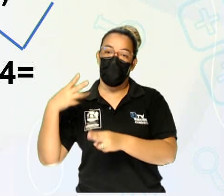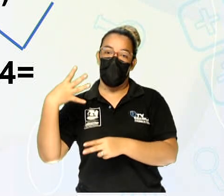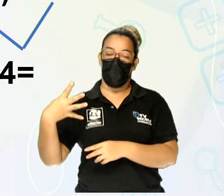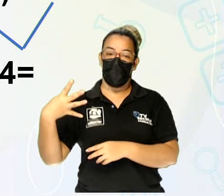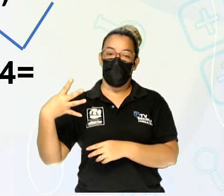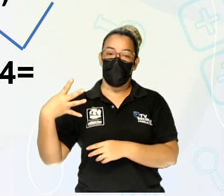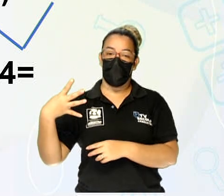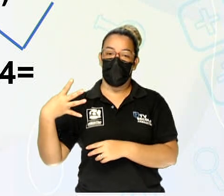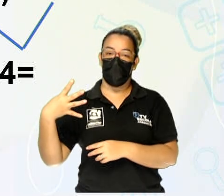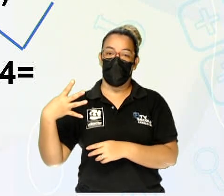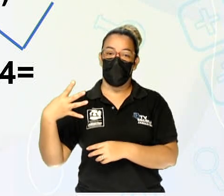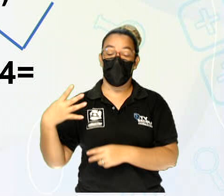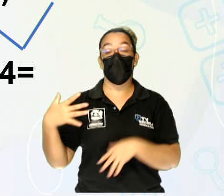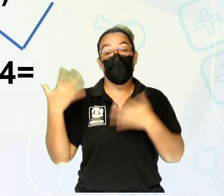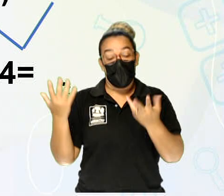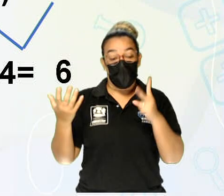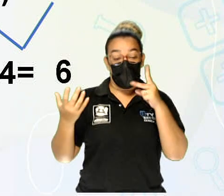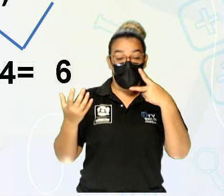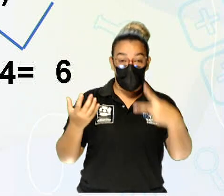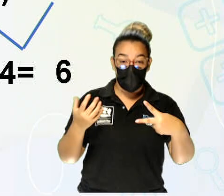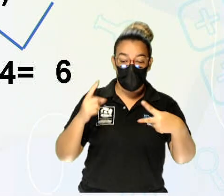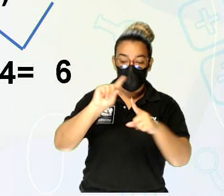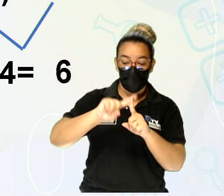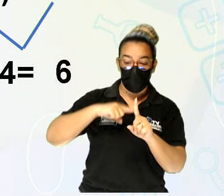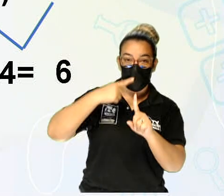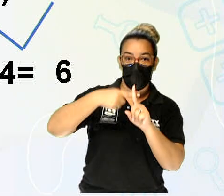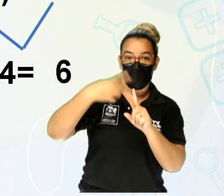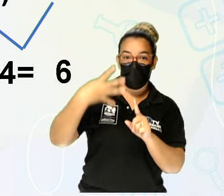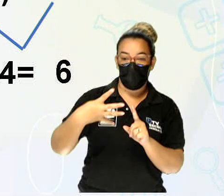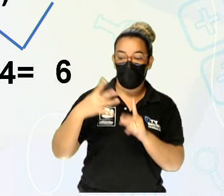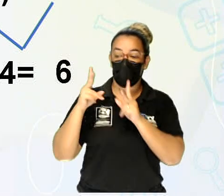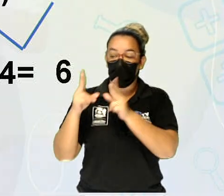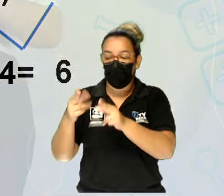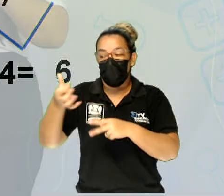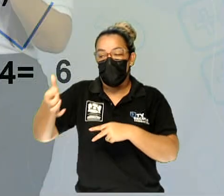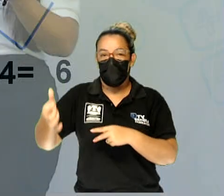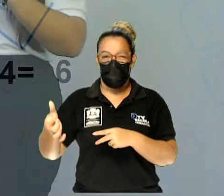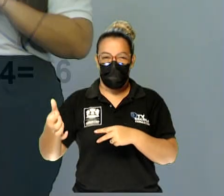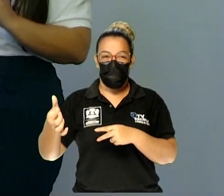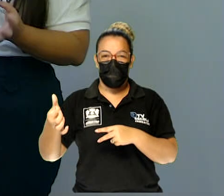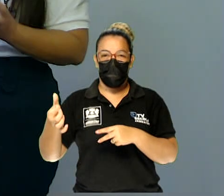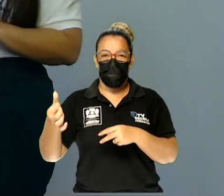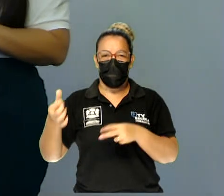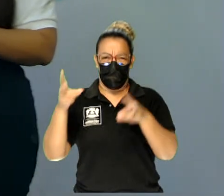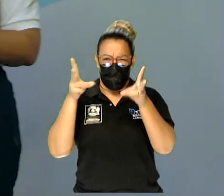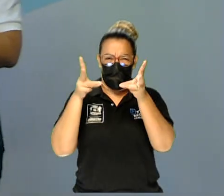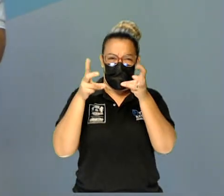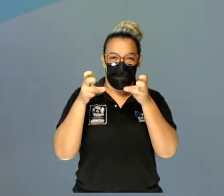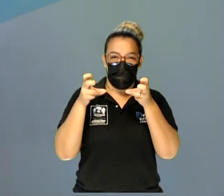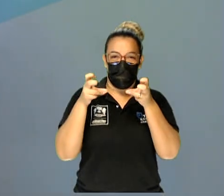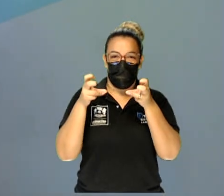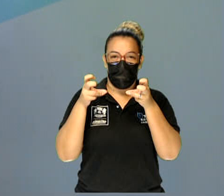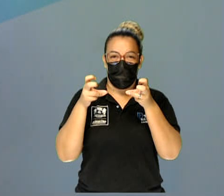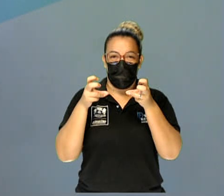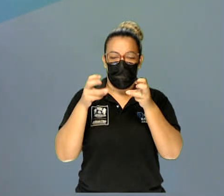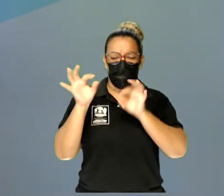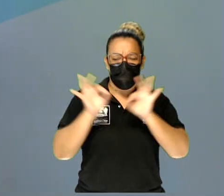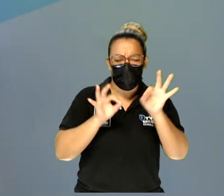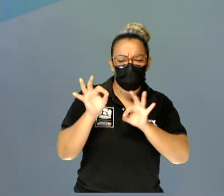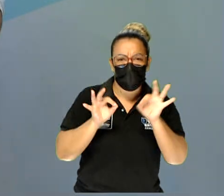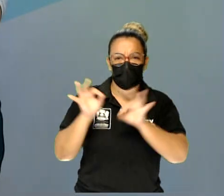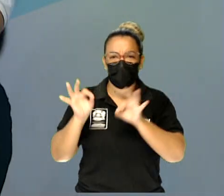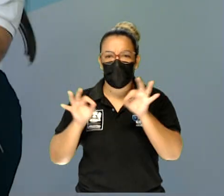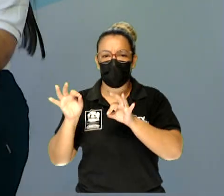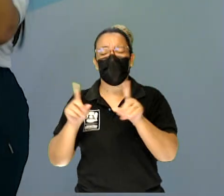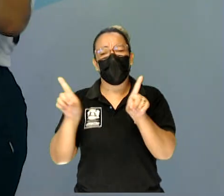4. Então, 2 mais 4, também 6. Ou seja, associando as parcelas de uma adição de modos diferentes,